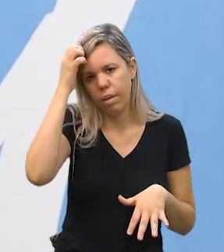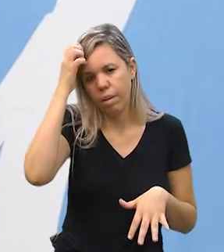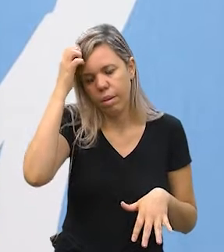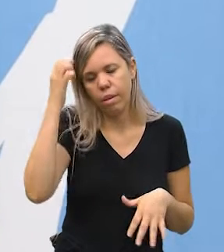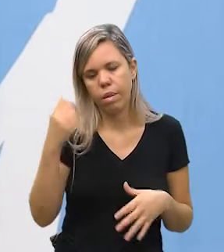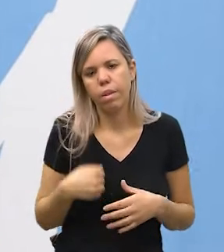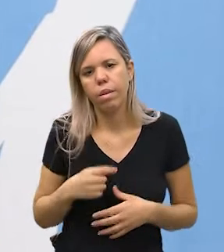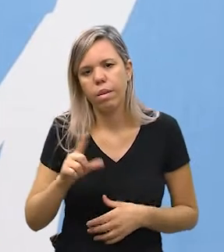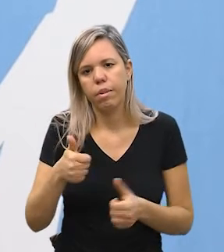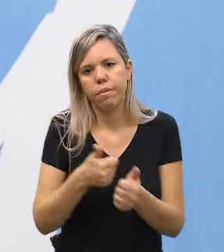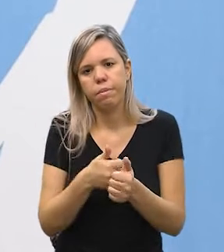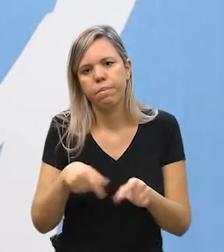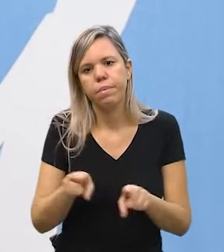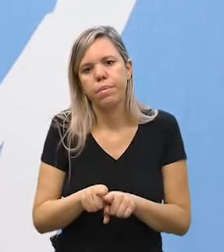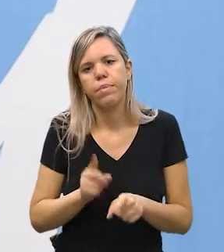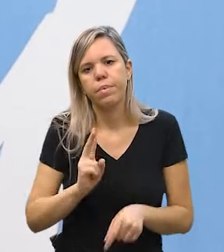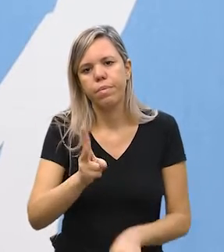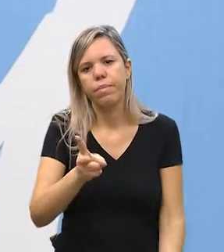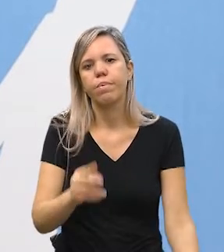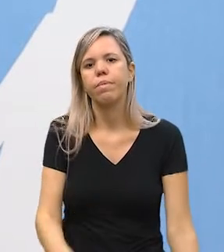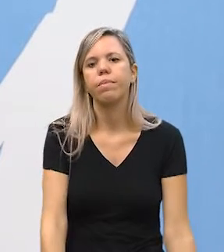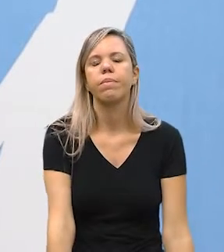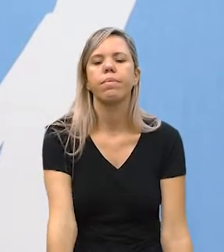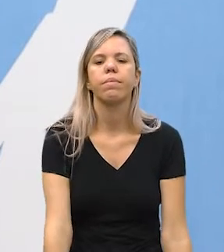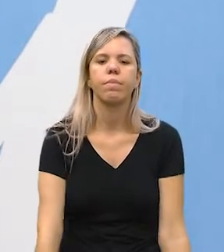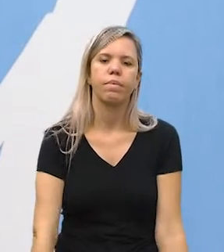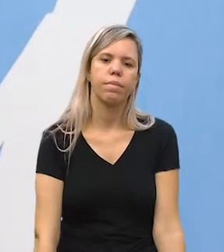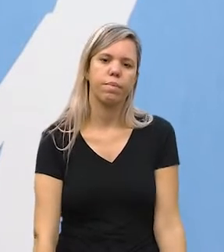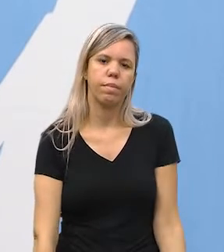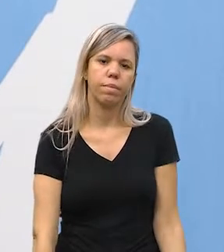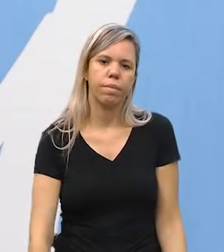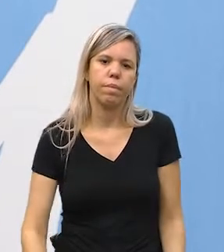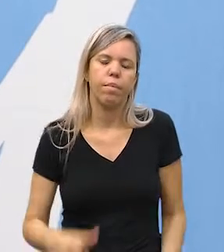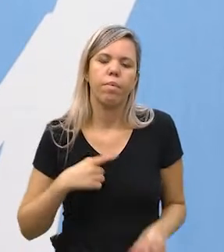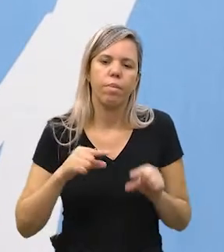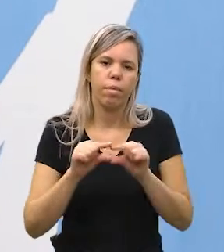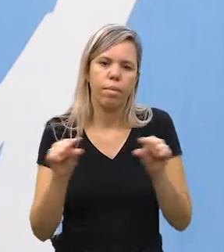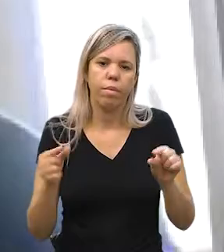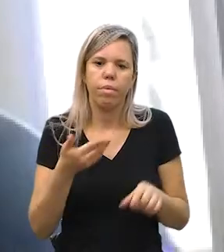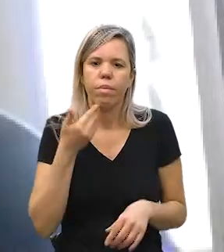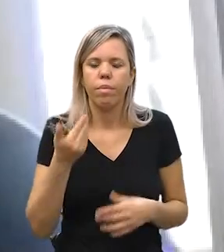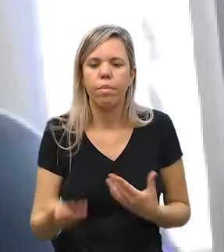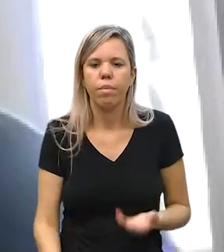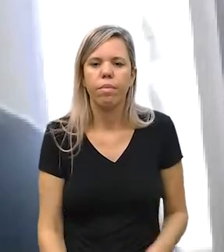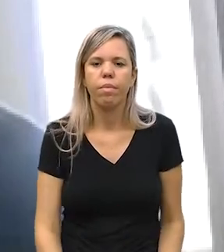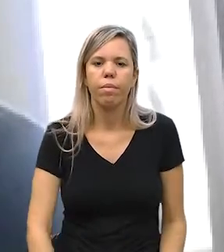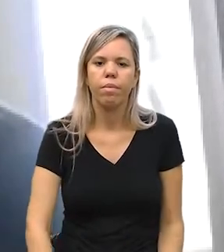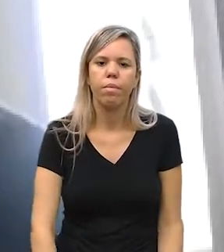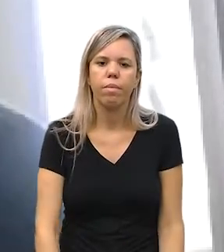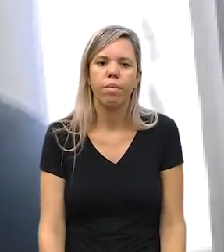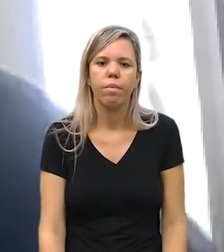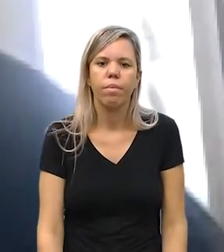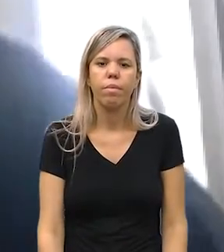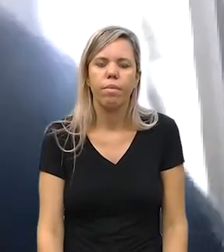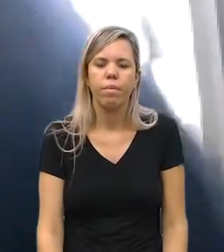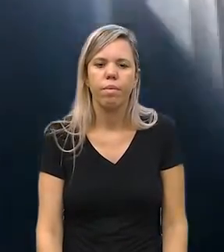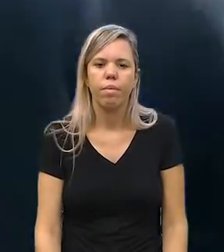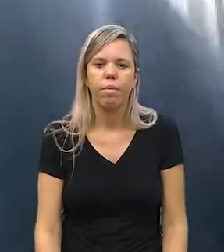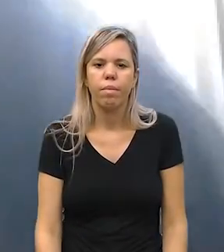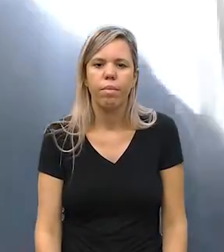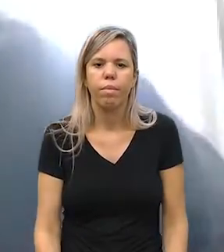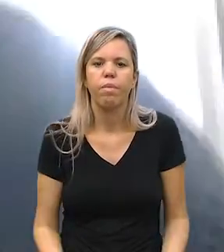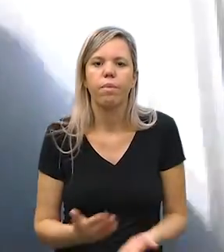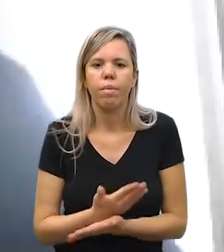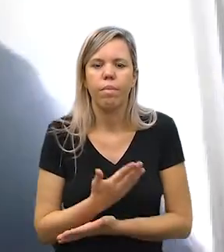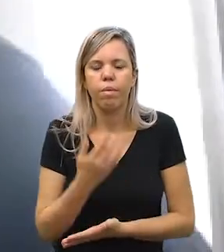telespectadores, para daqui a pouco também a gente continue esse papo. Tem um separado aí, fácil? eu vou pegar aí, já que a gente está na